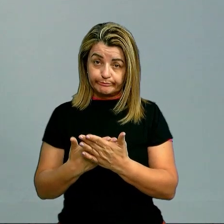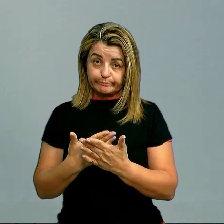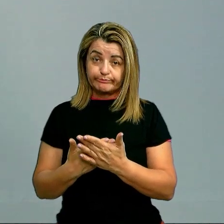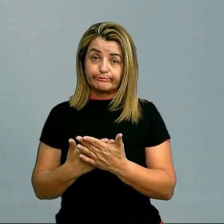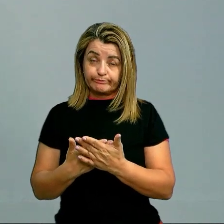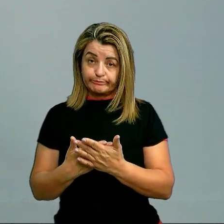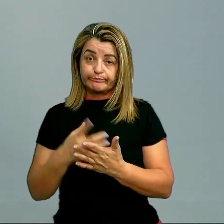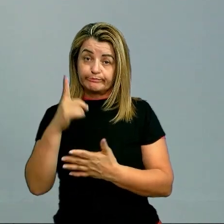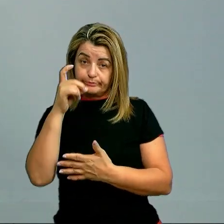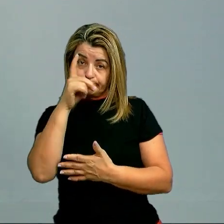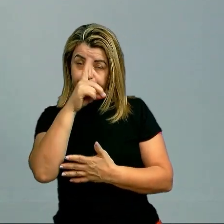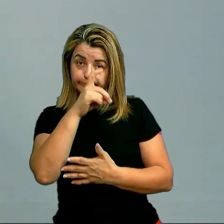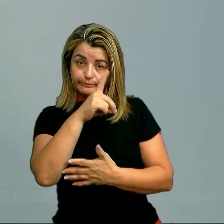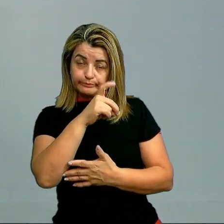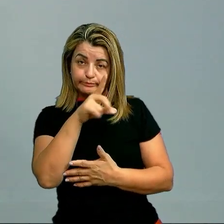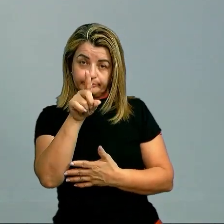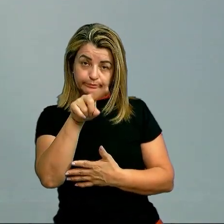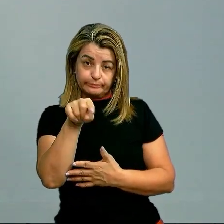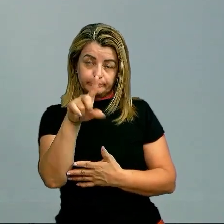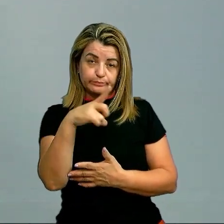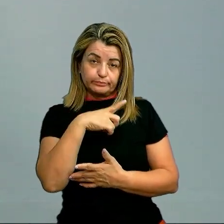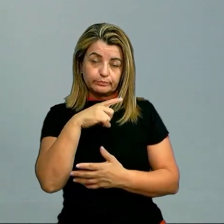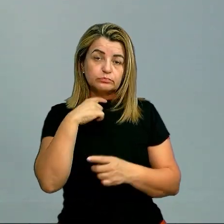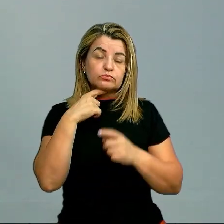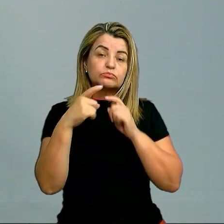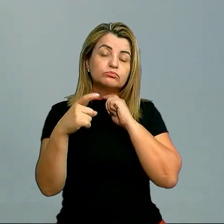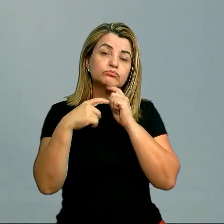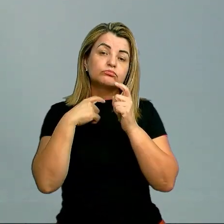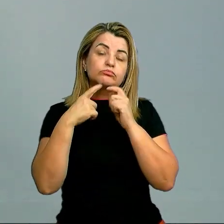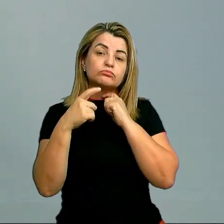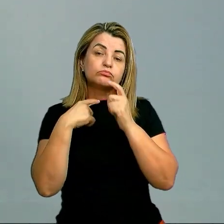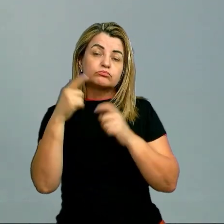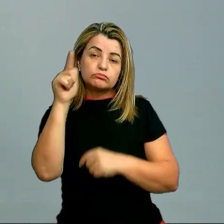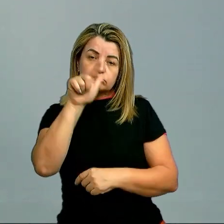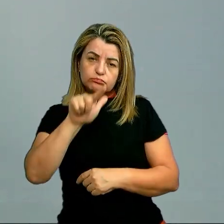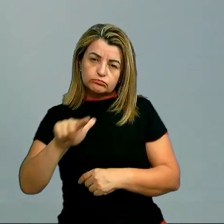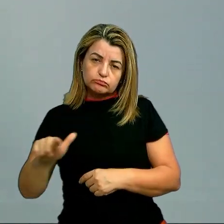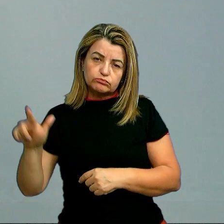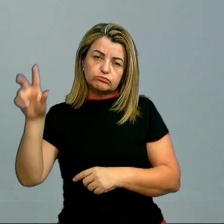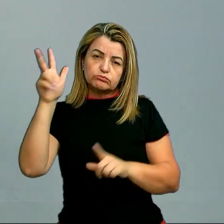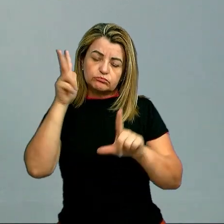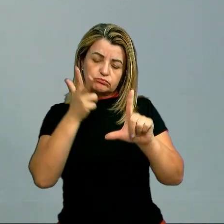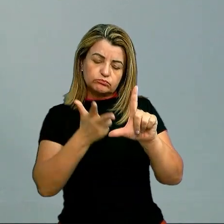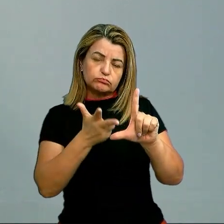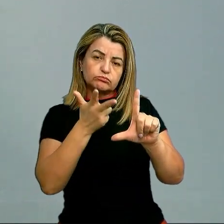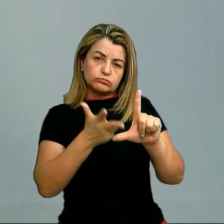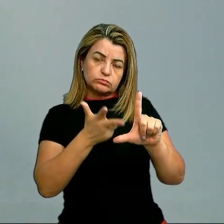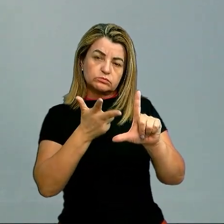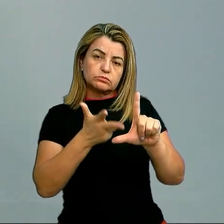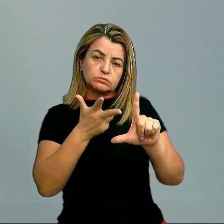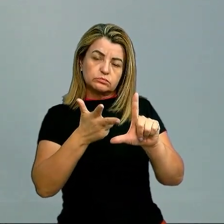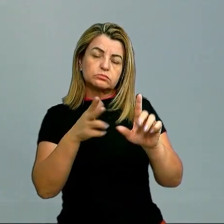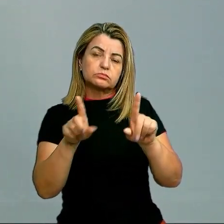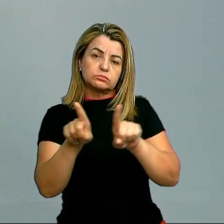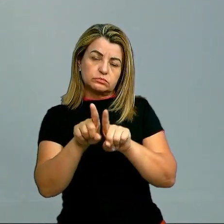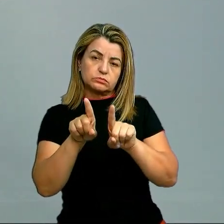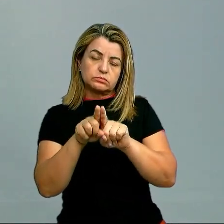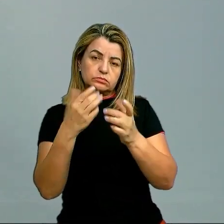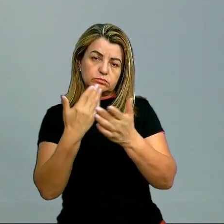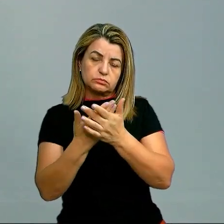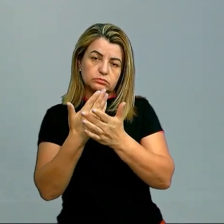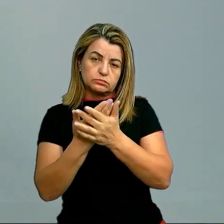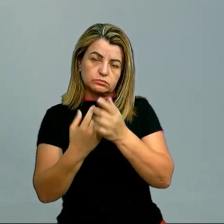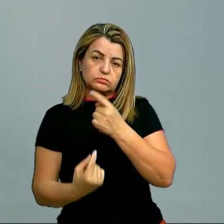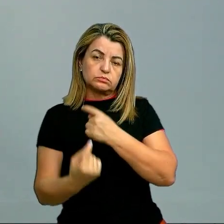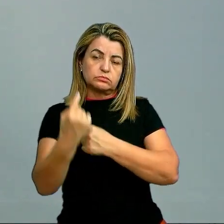mais complicada. Então, se você teve alguma dúvida, reveja essa aula e veja a aula anterior